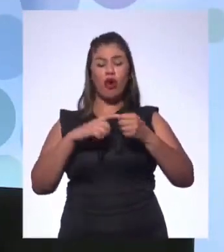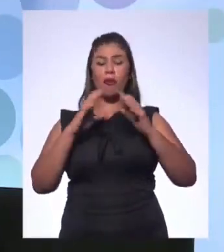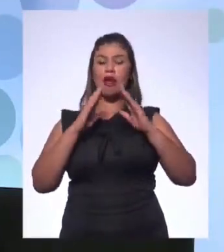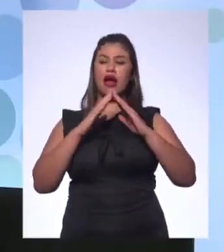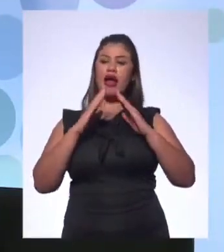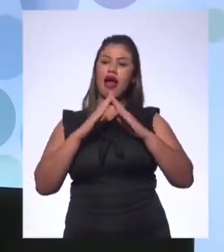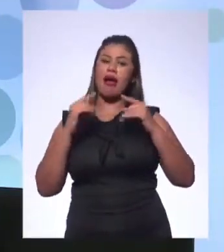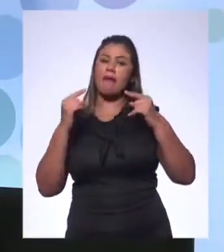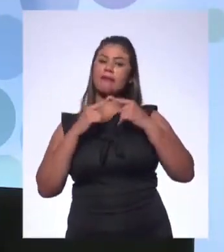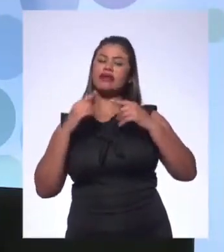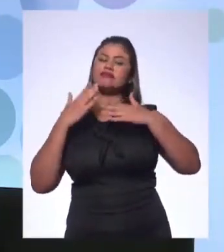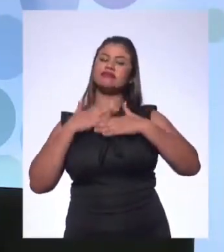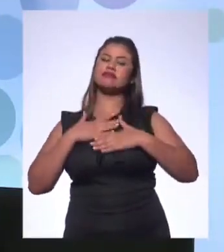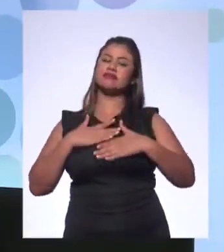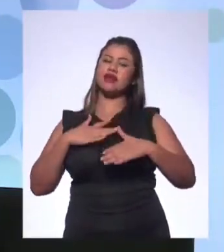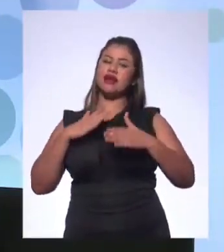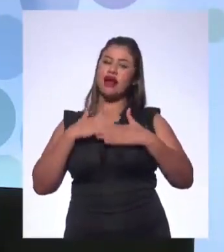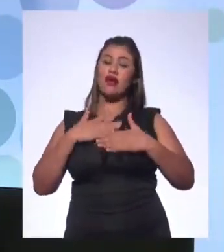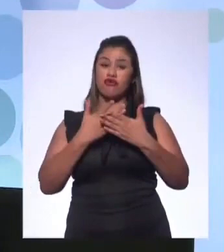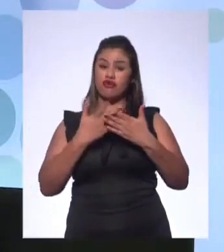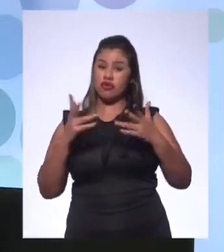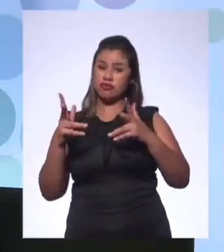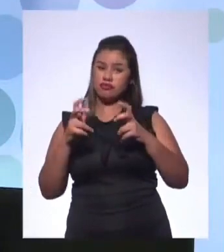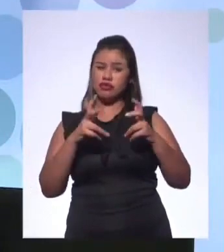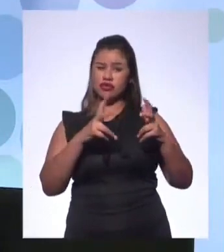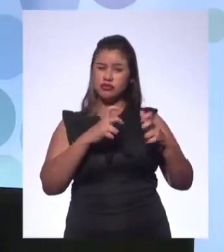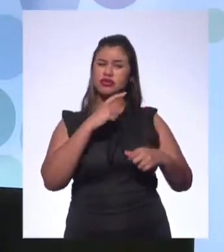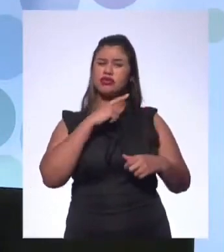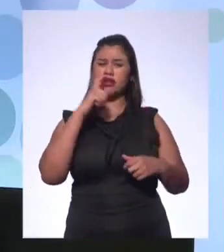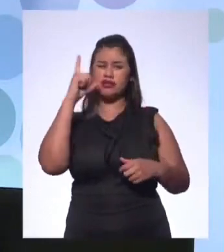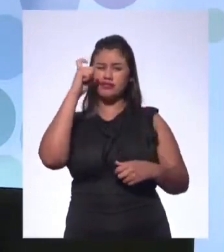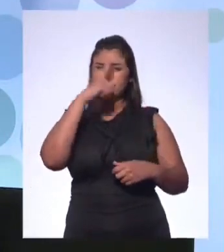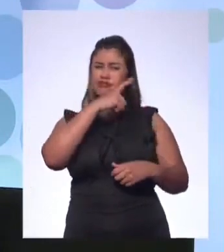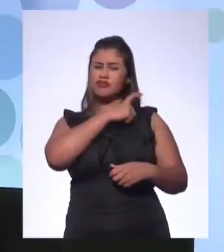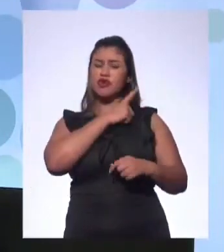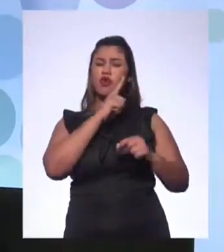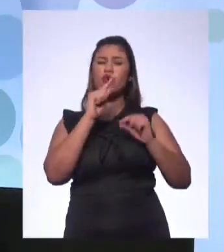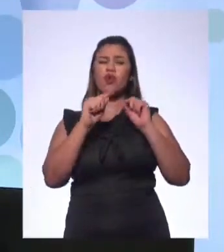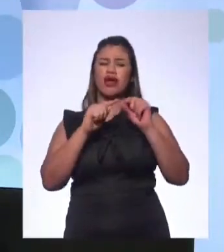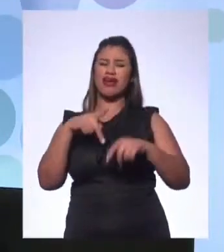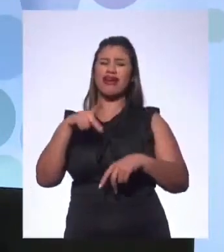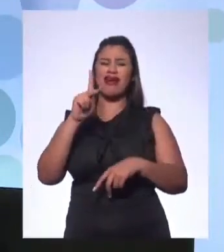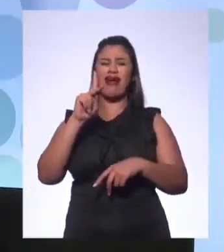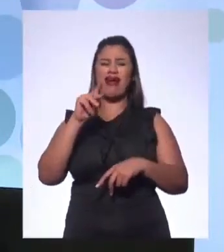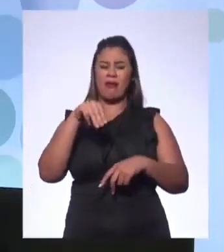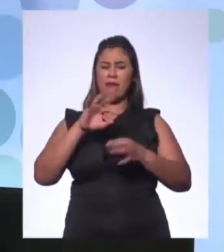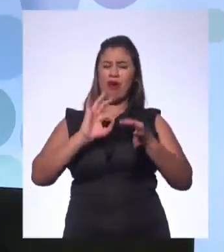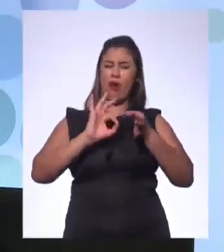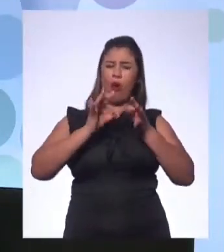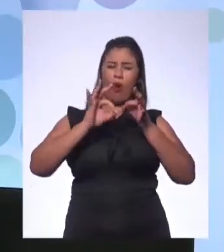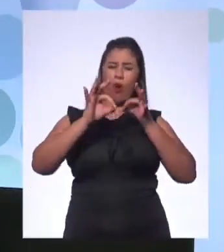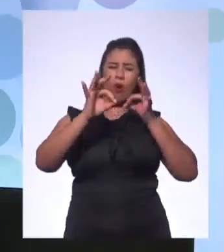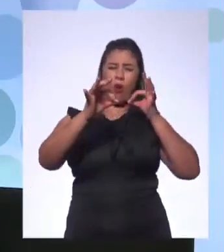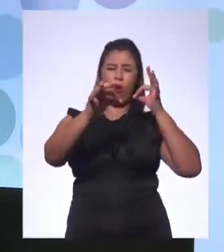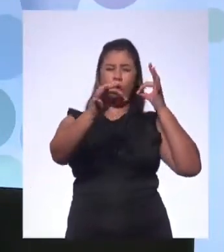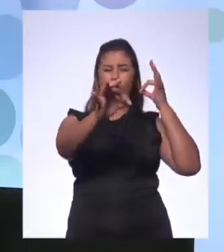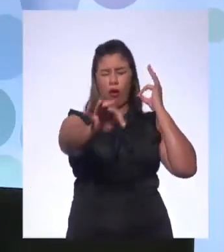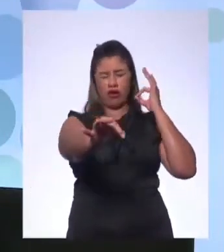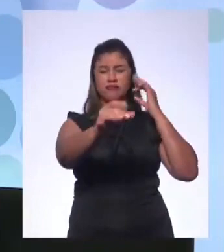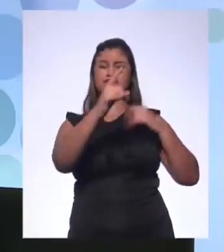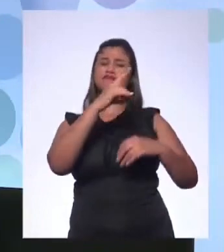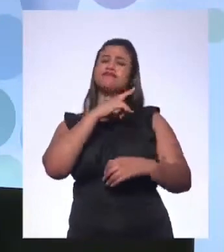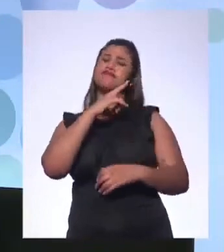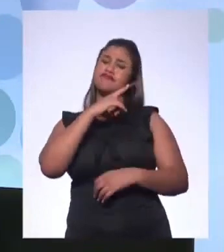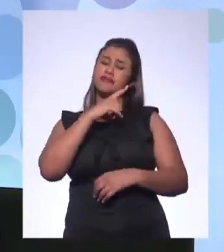tranquila, porque vocês perceberam que há um complicado aí, muitos quilômetros, né? Então, tem que ter